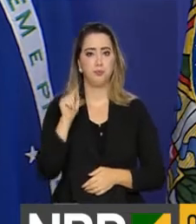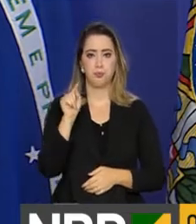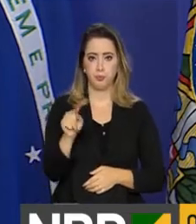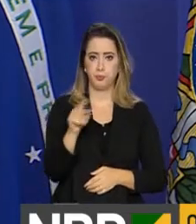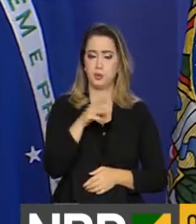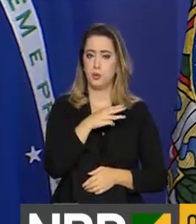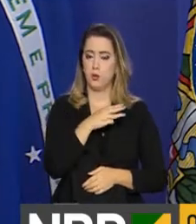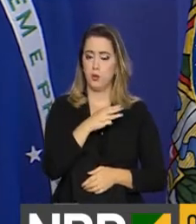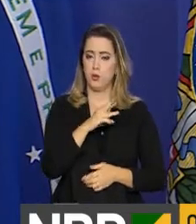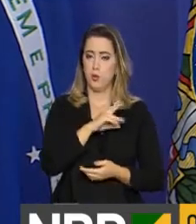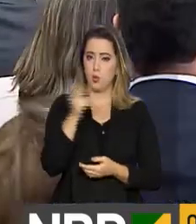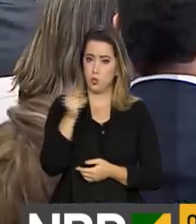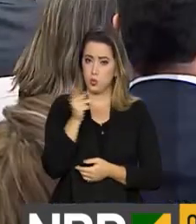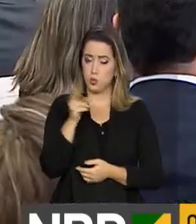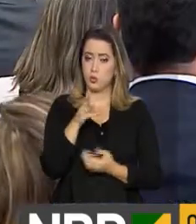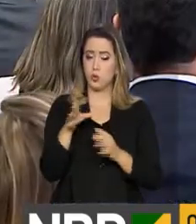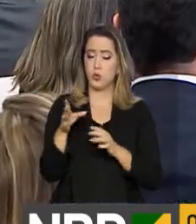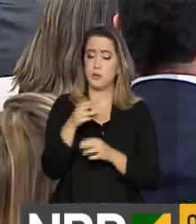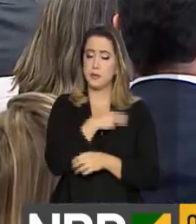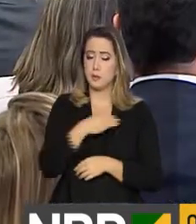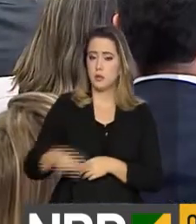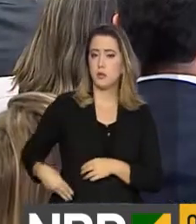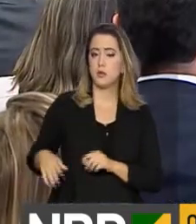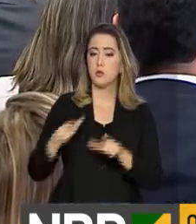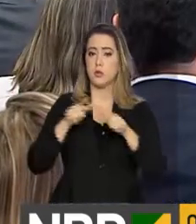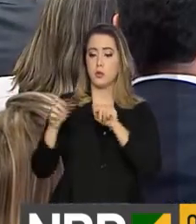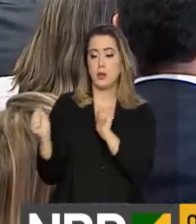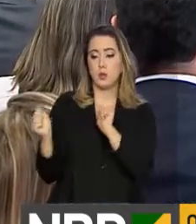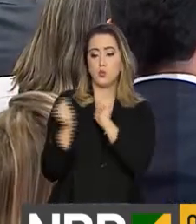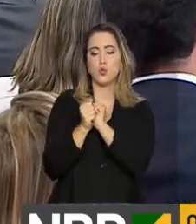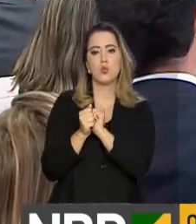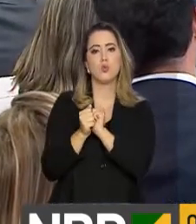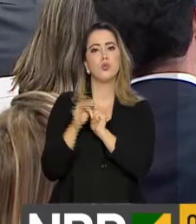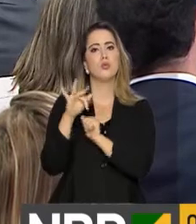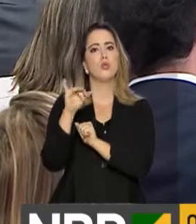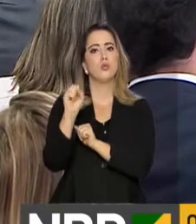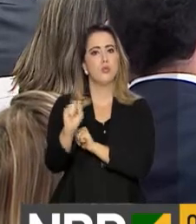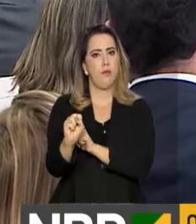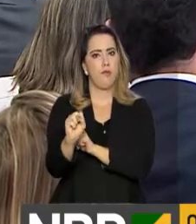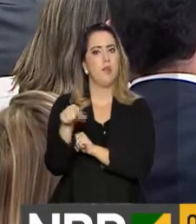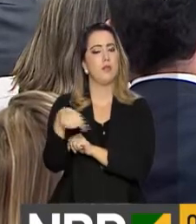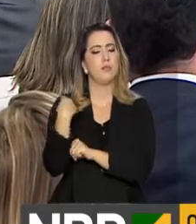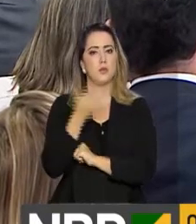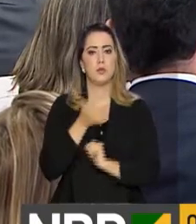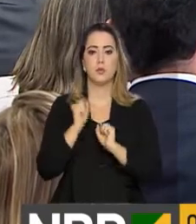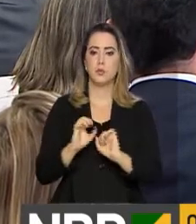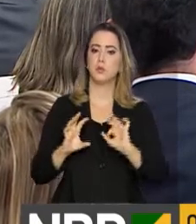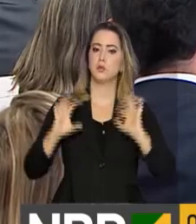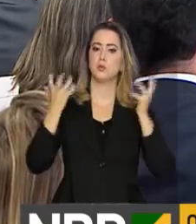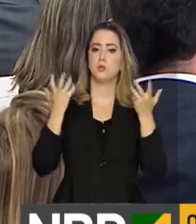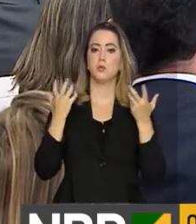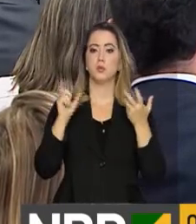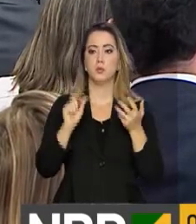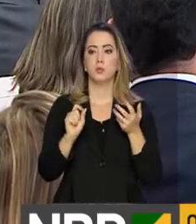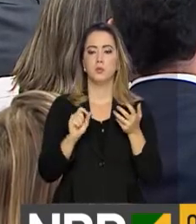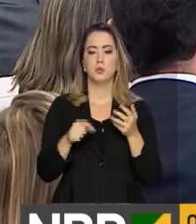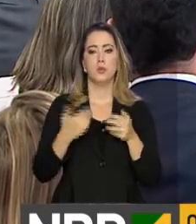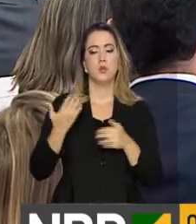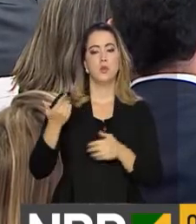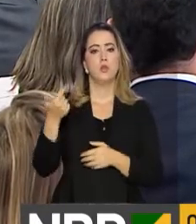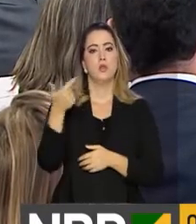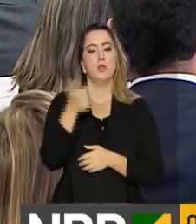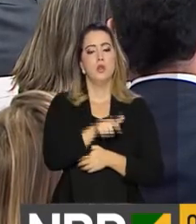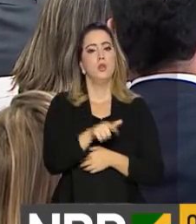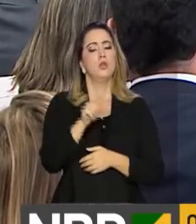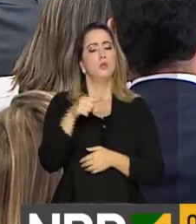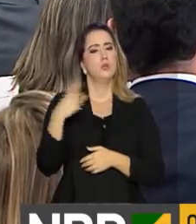mendonça trabalharam juntos nessa matéria para que hoje nós pudéssemos é comemorar é mais um